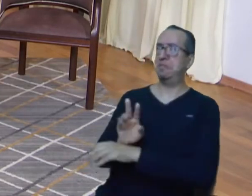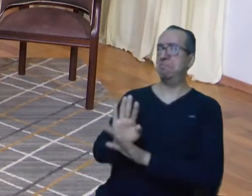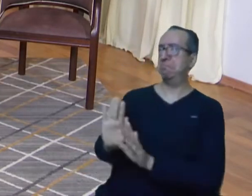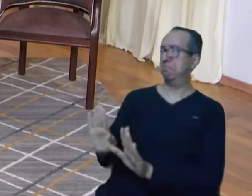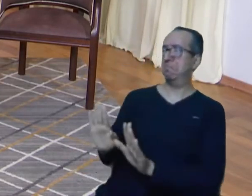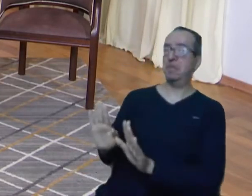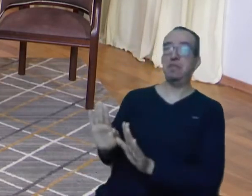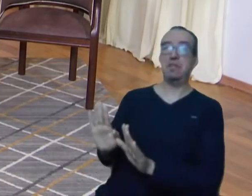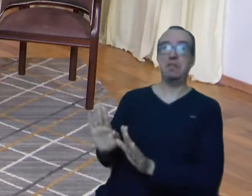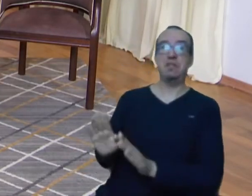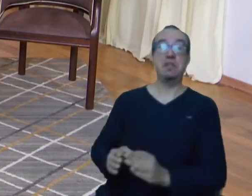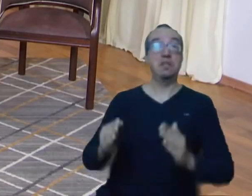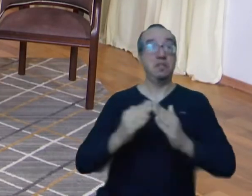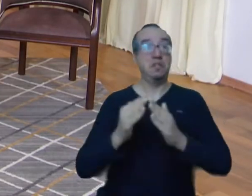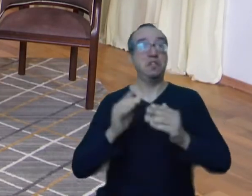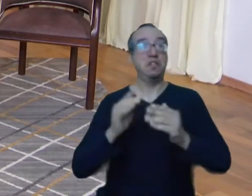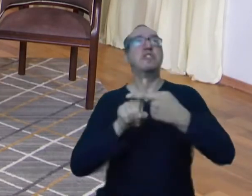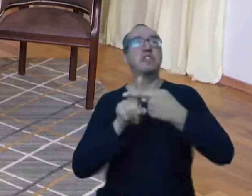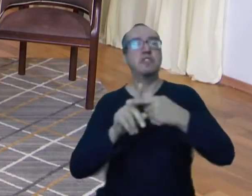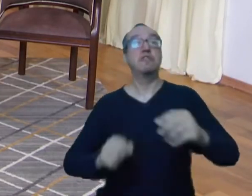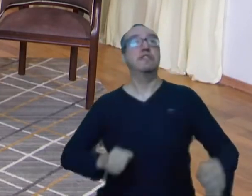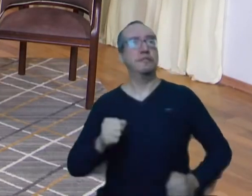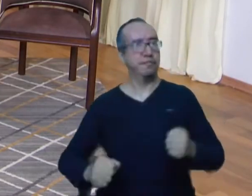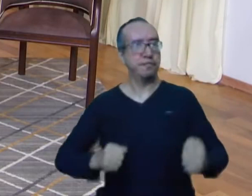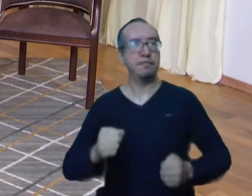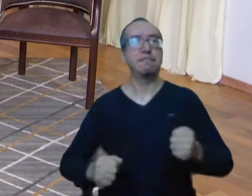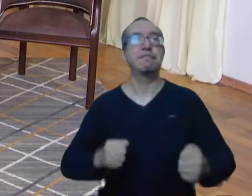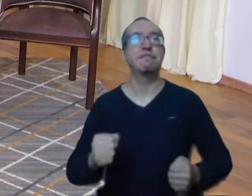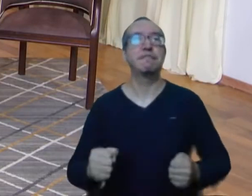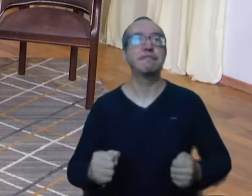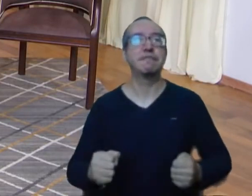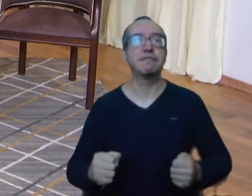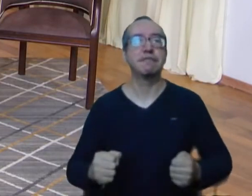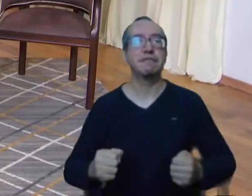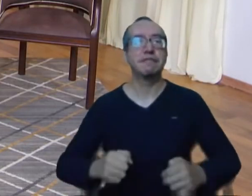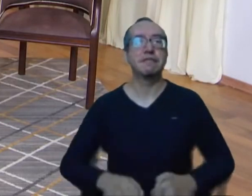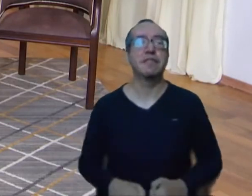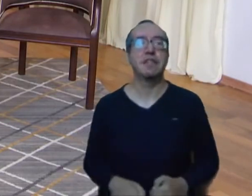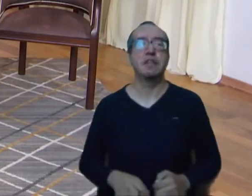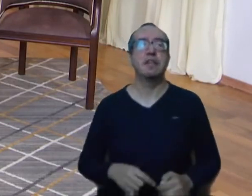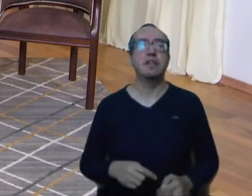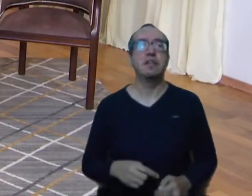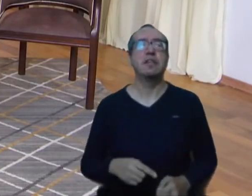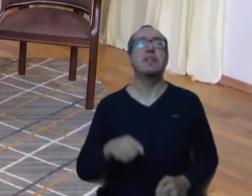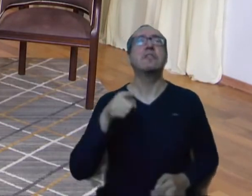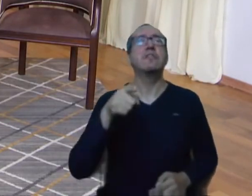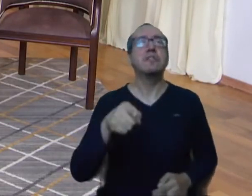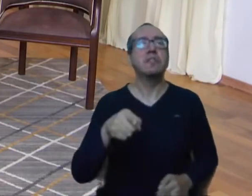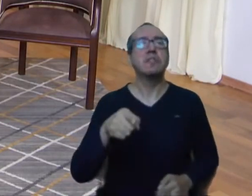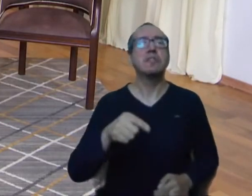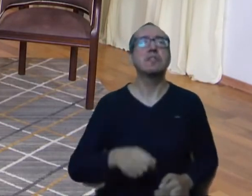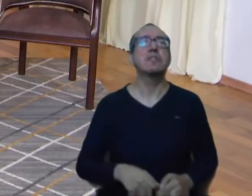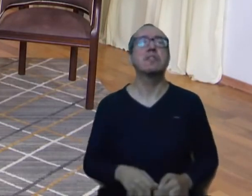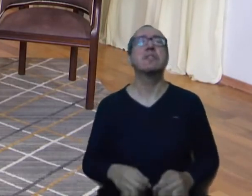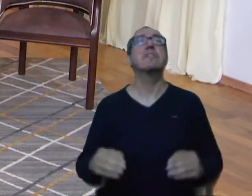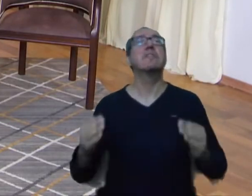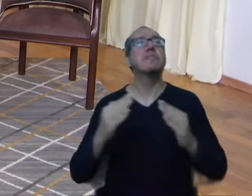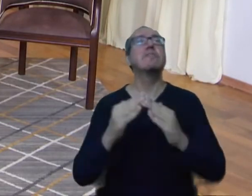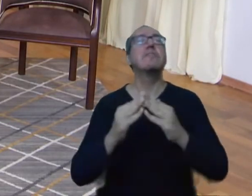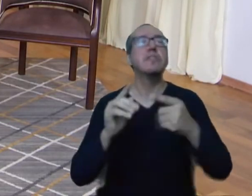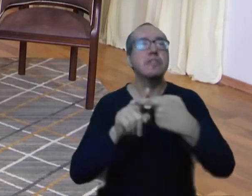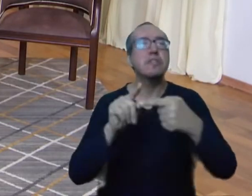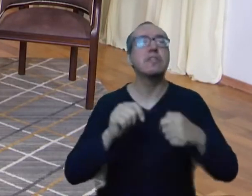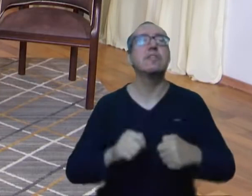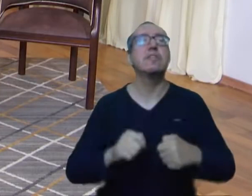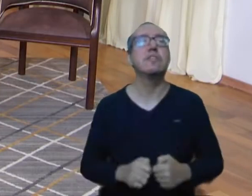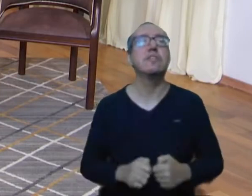morto. Eu pergunto para você que é membro da igreja, aí onde você está associado,